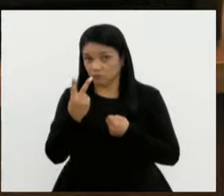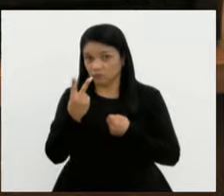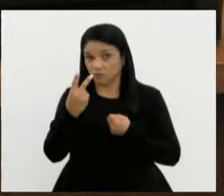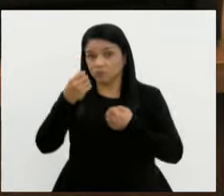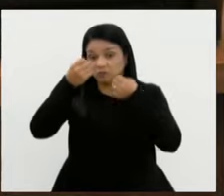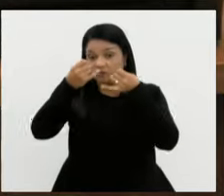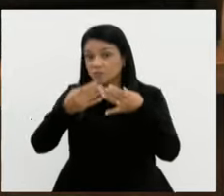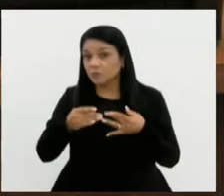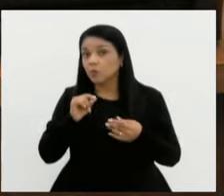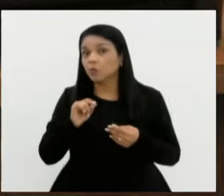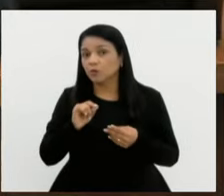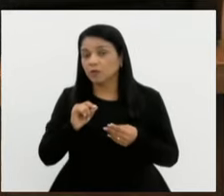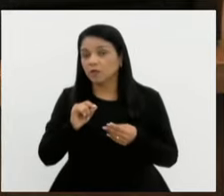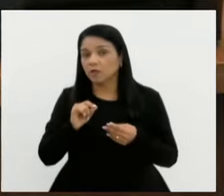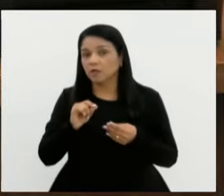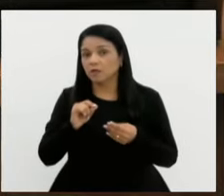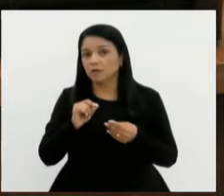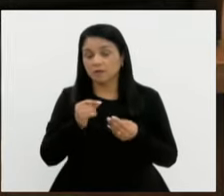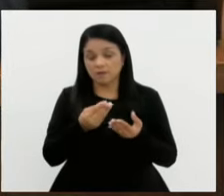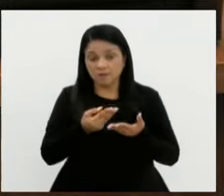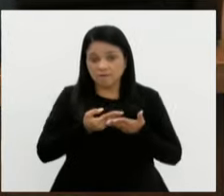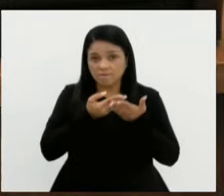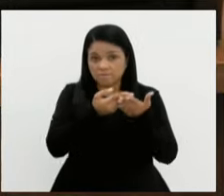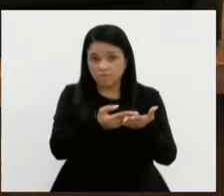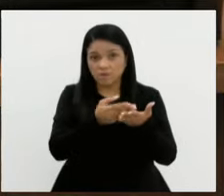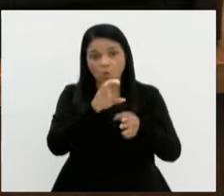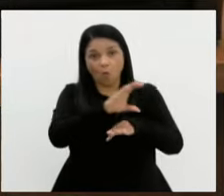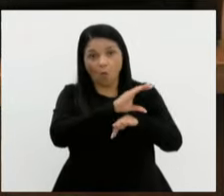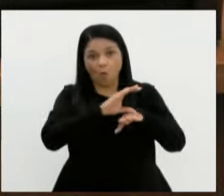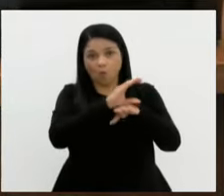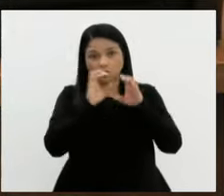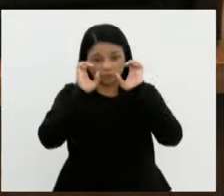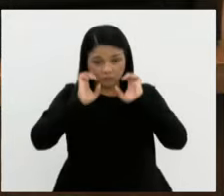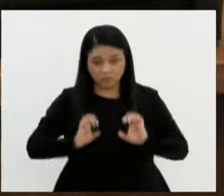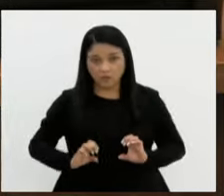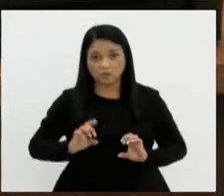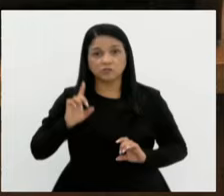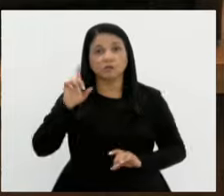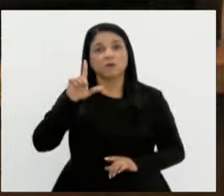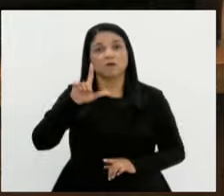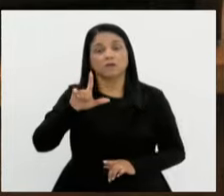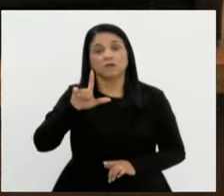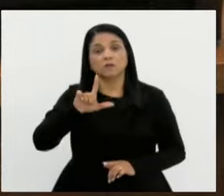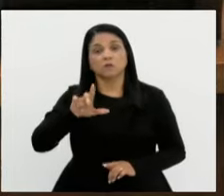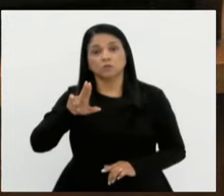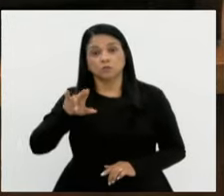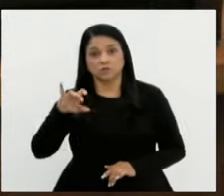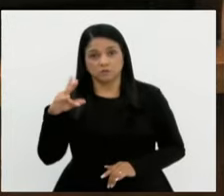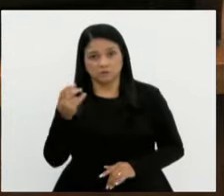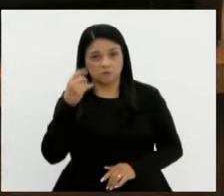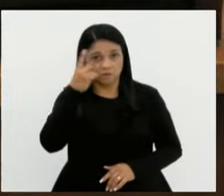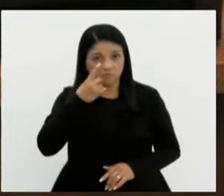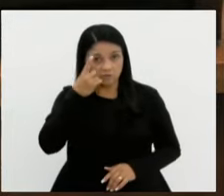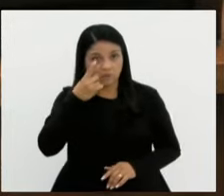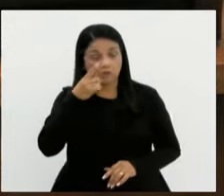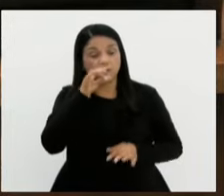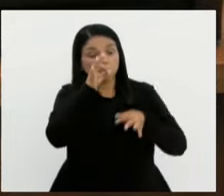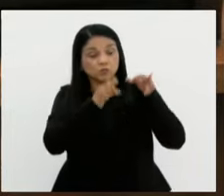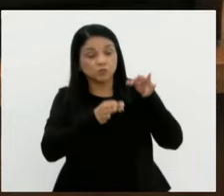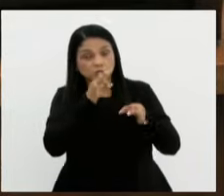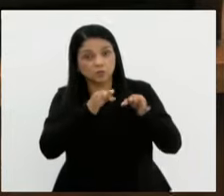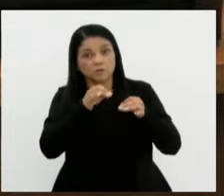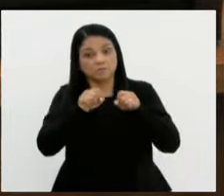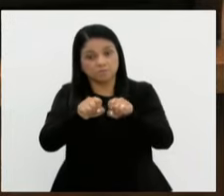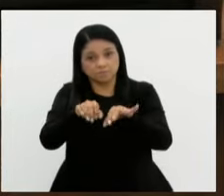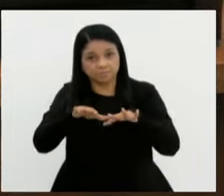envie imediatamente ao Conselho de Ética, a deputada, para que ela seja investigada e julgada pela Casa Legislativa. Porque aí,